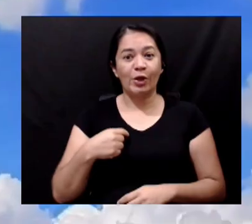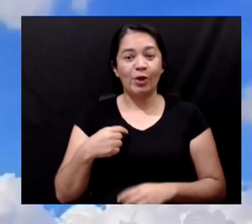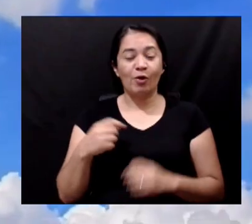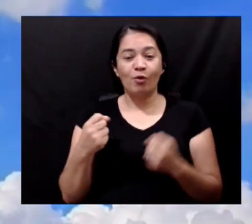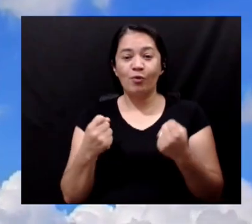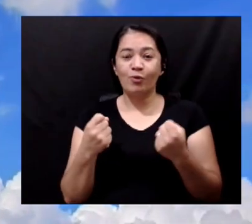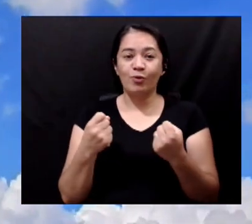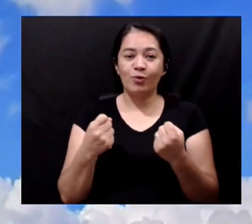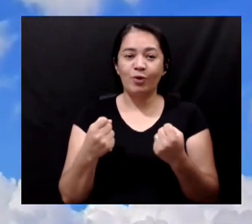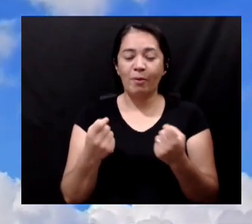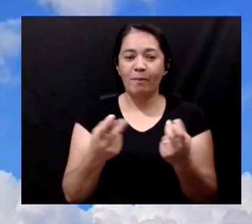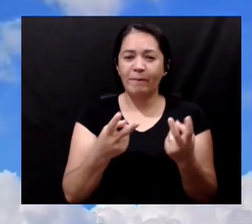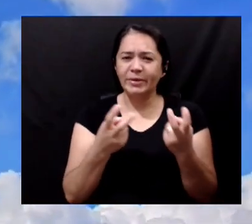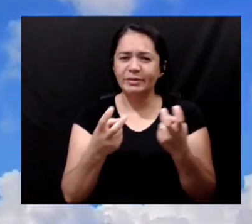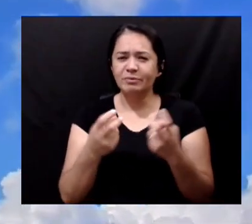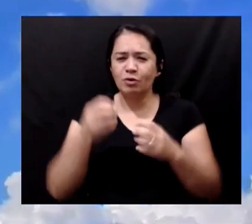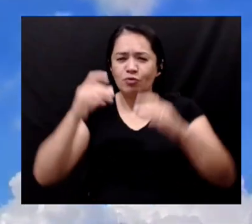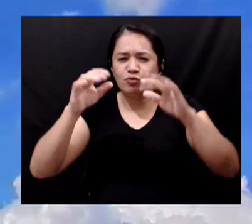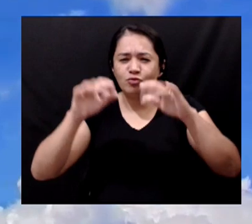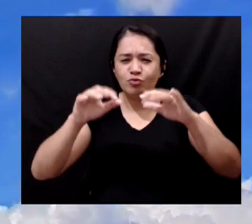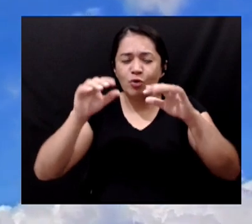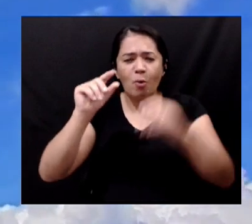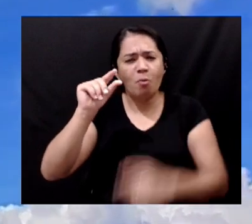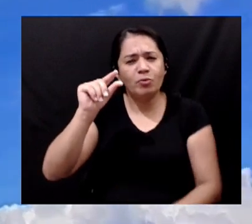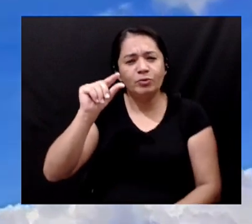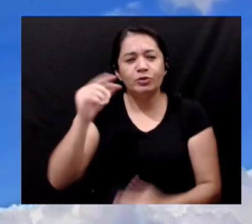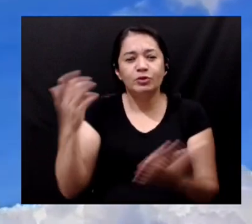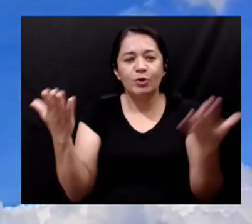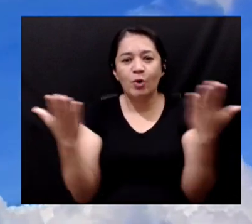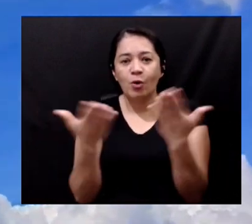estava chuviscando, né? E hoje